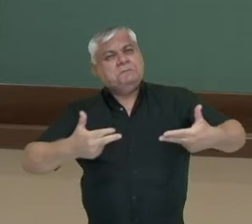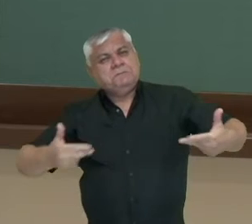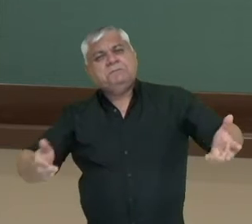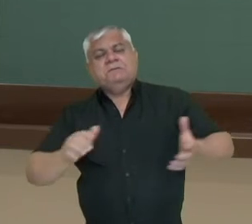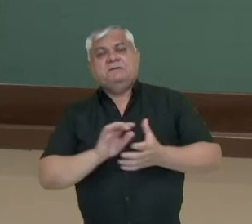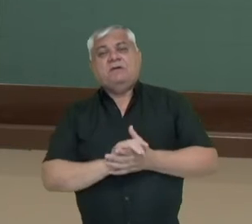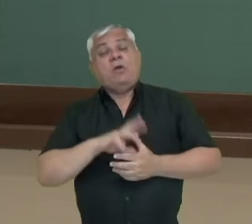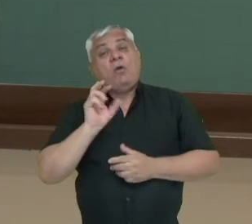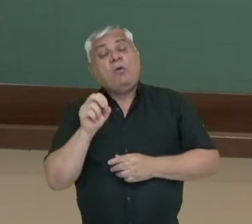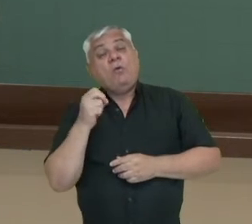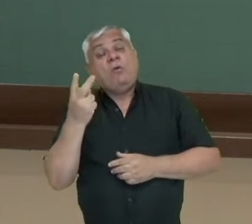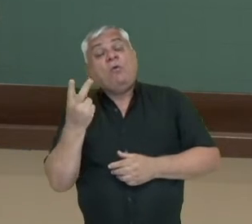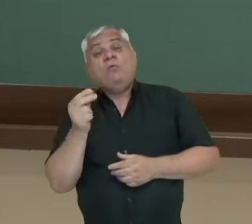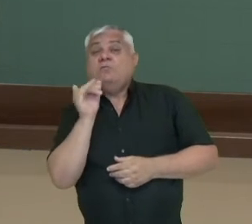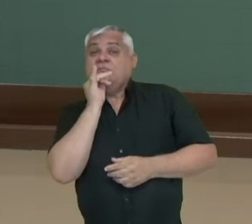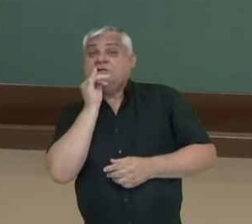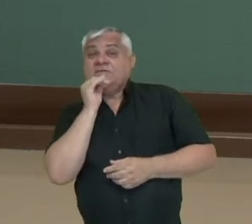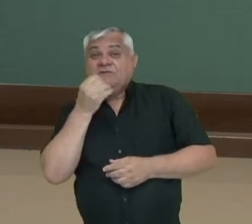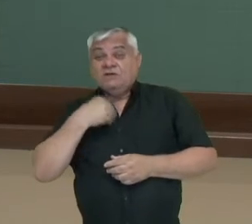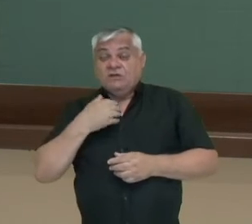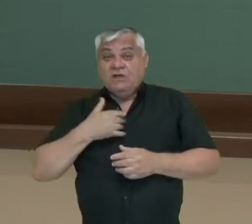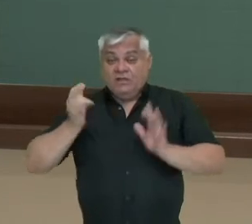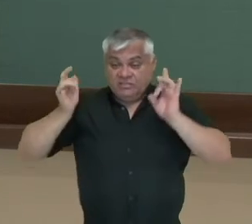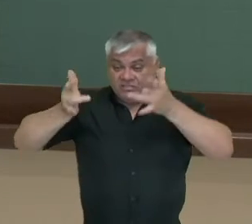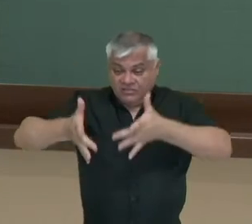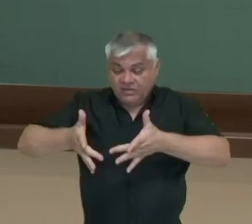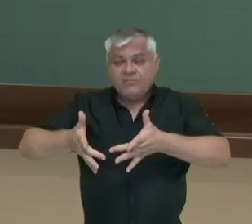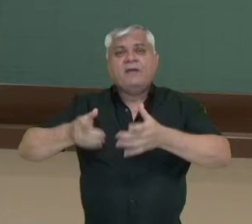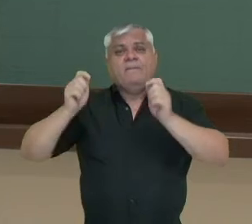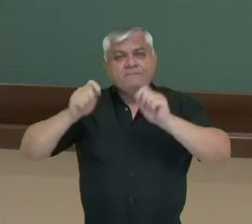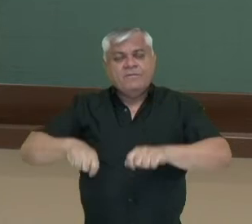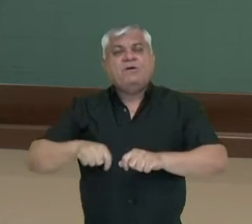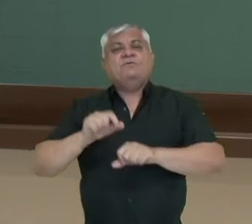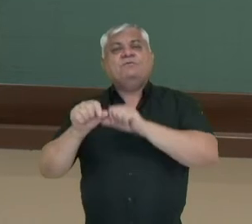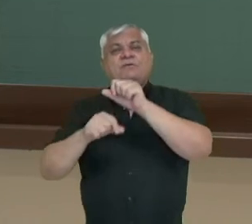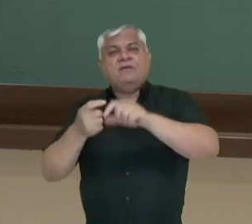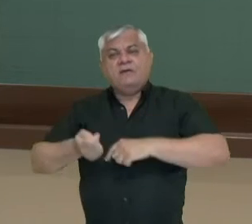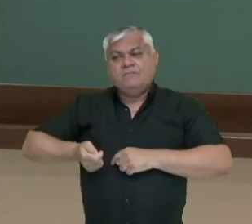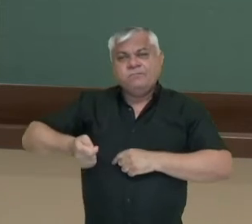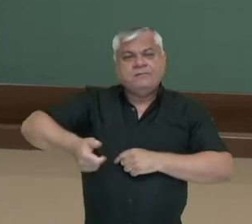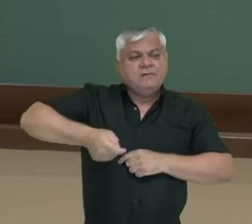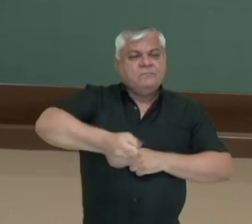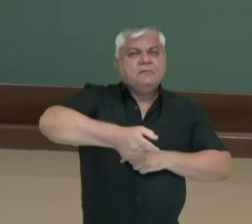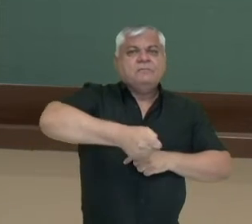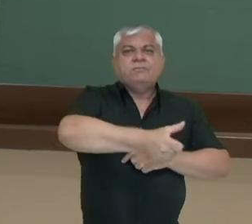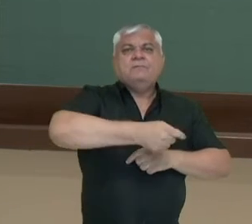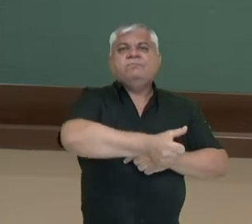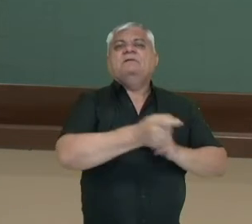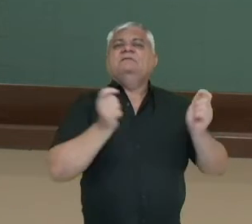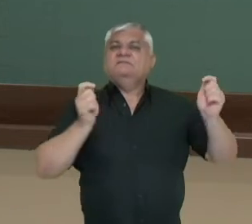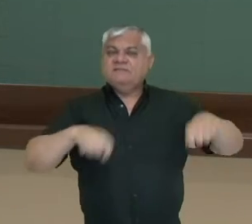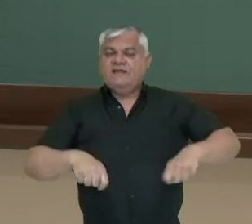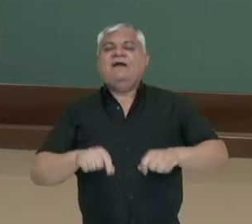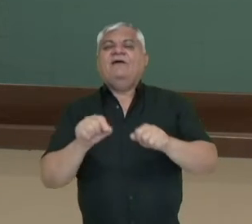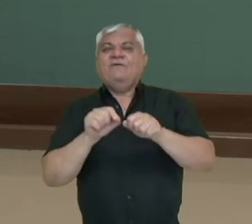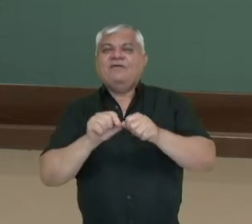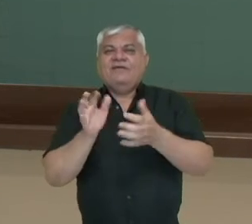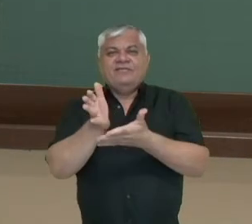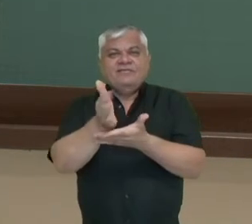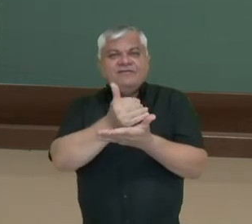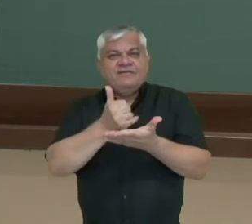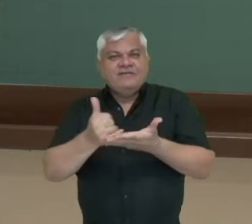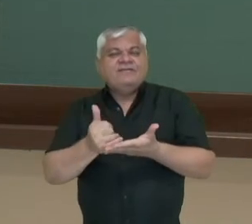etc. Ocorrendo excedente, o dinheiro pode ser revertido em benefício dos próprios membros. A destinação dessa quantia